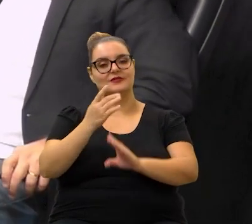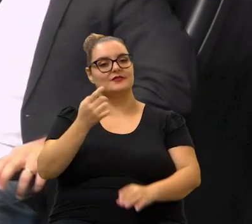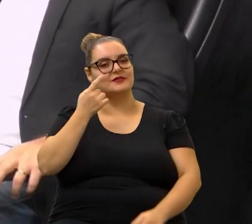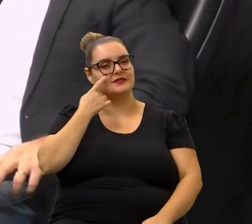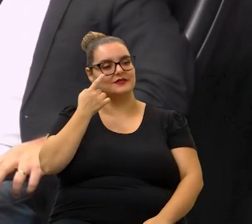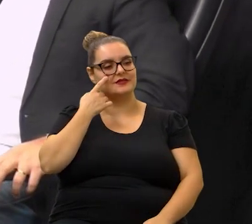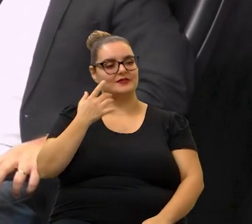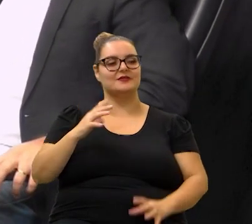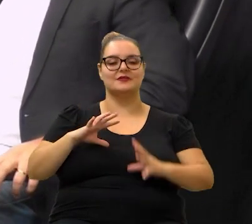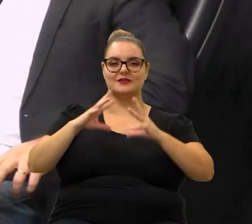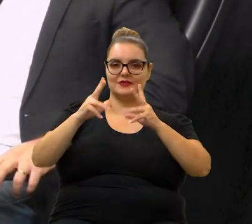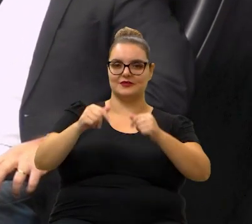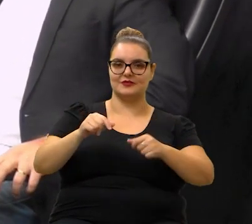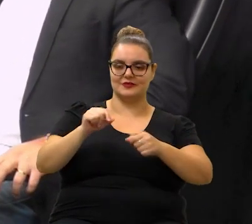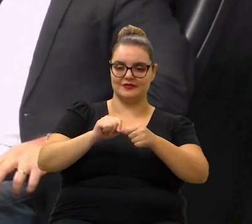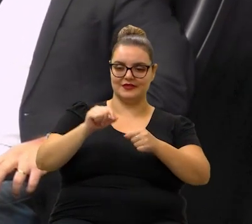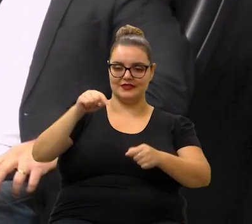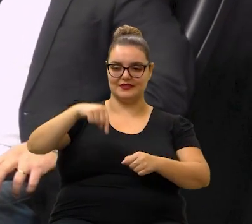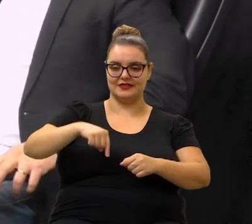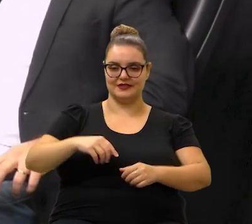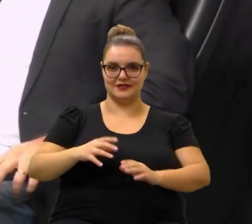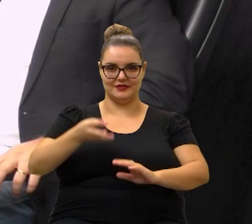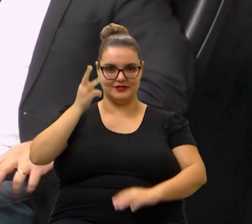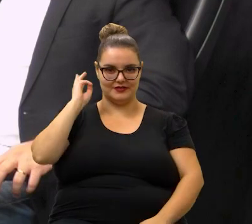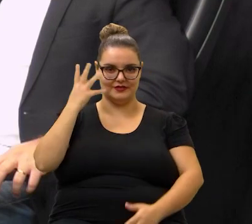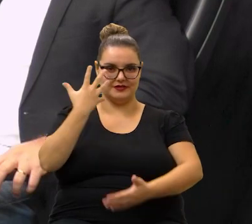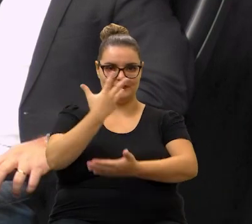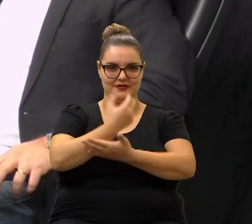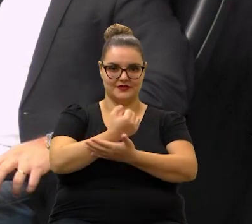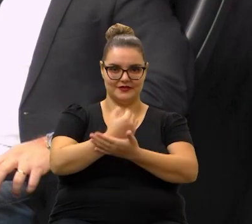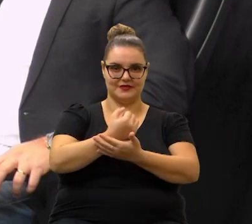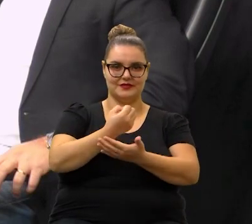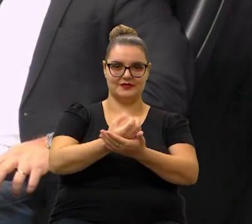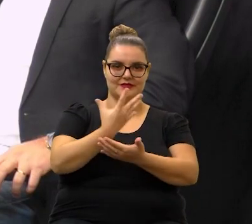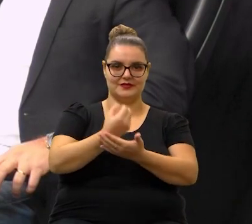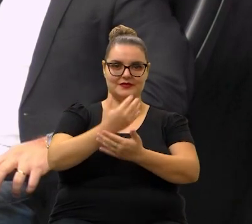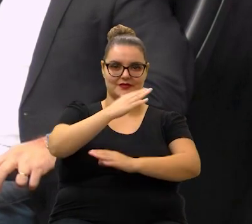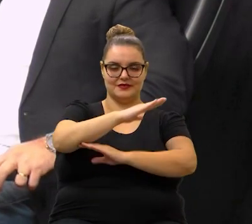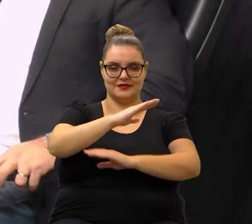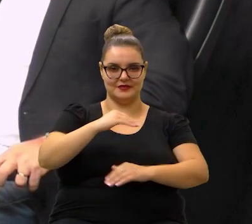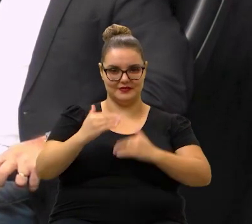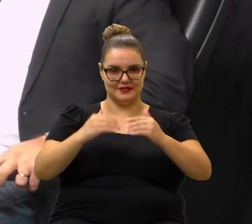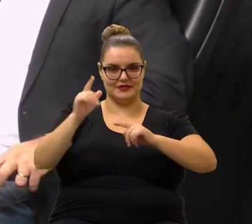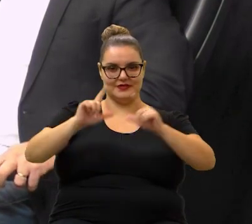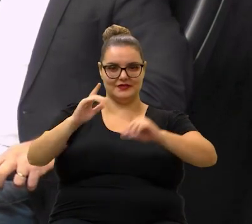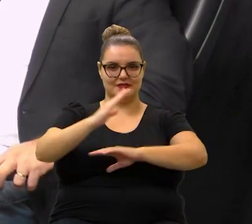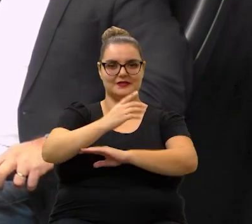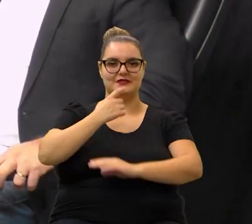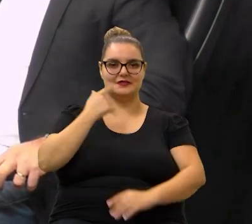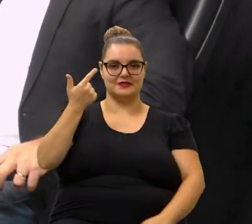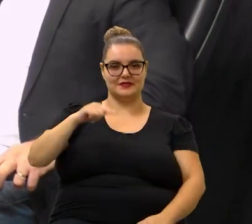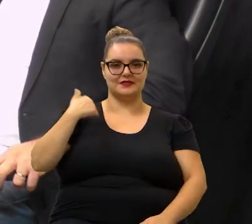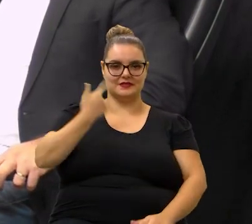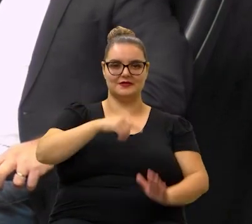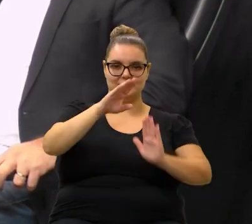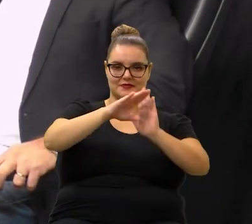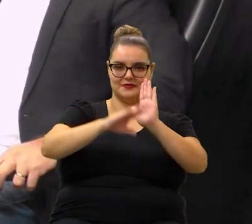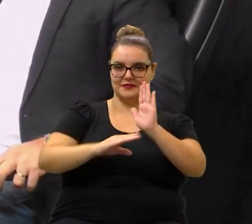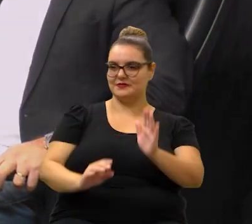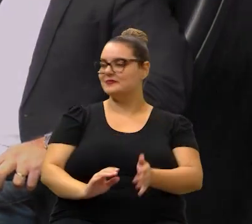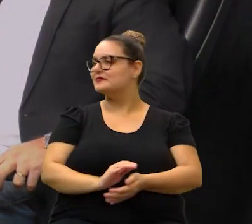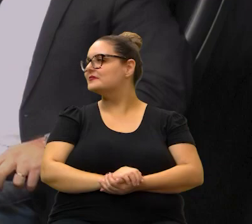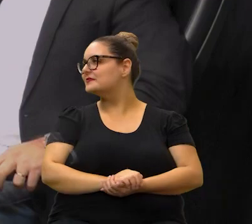confere tudo que nós fazemos aqui nesse podcast produzido pela TV Câmara Campinas Continue com a nossa programação